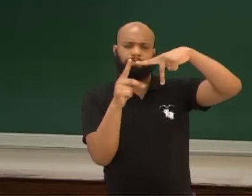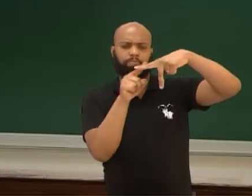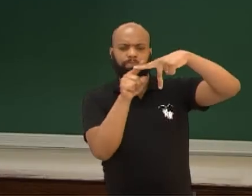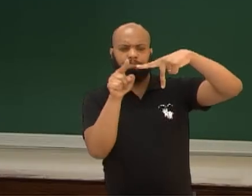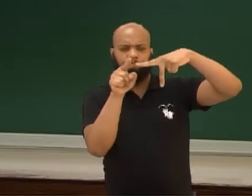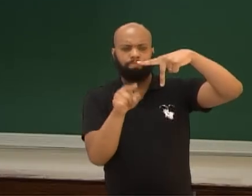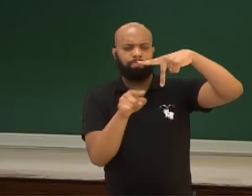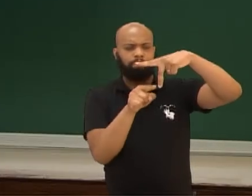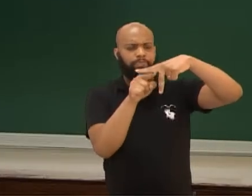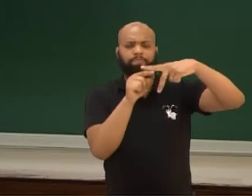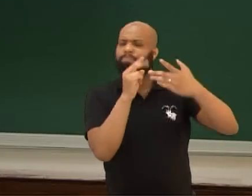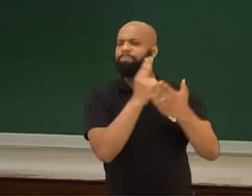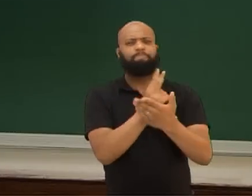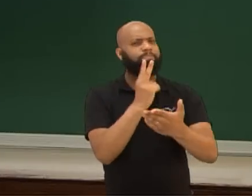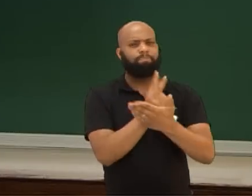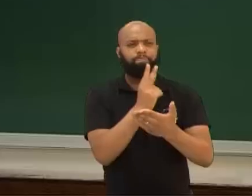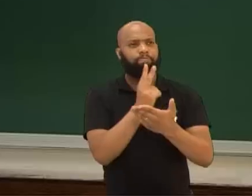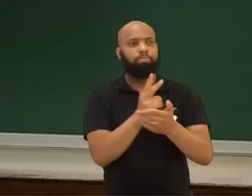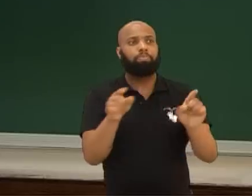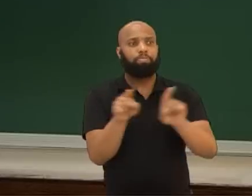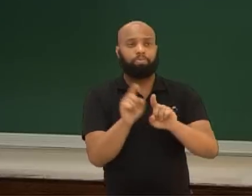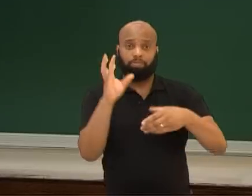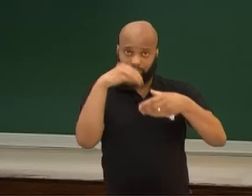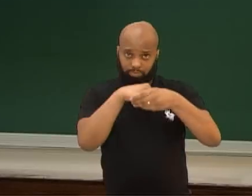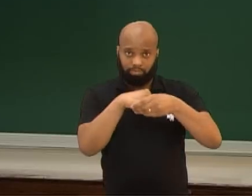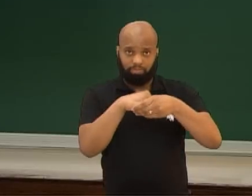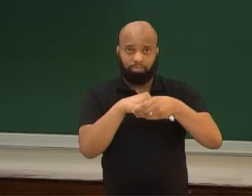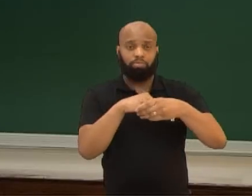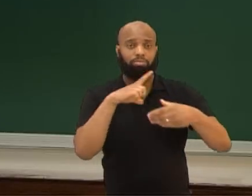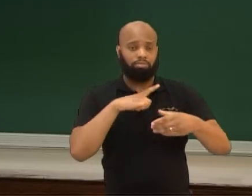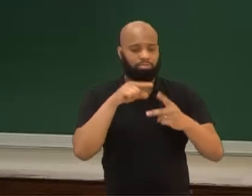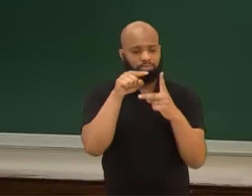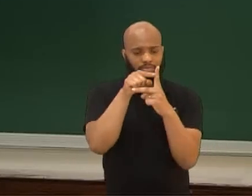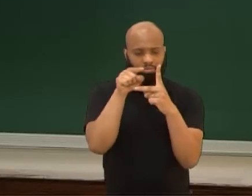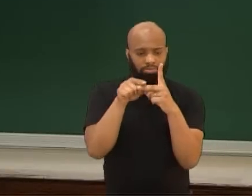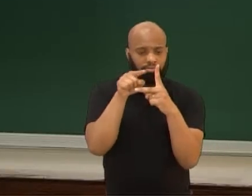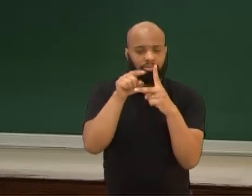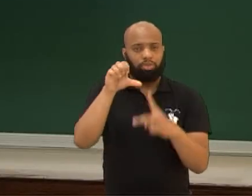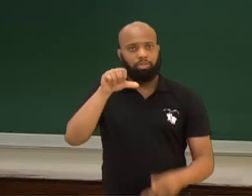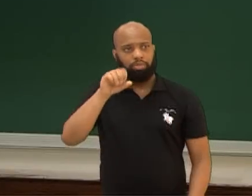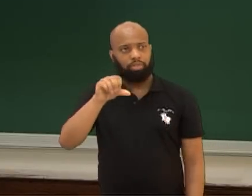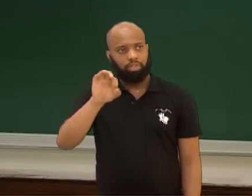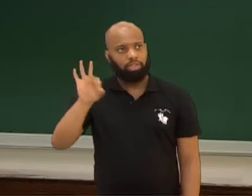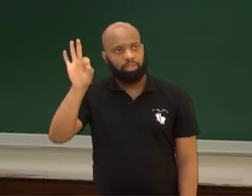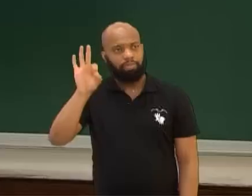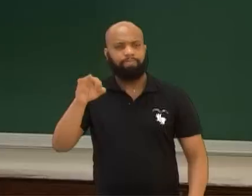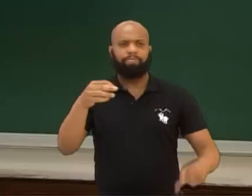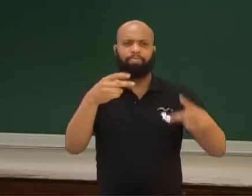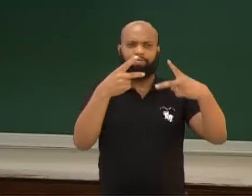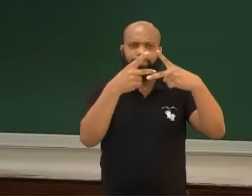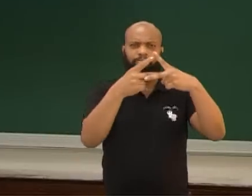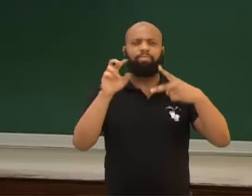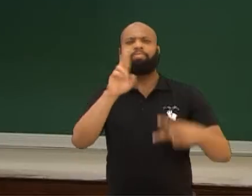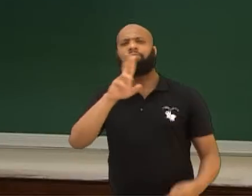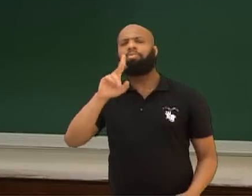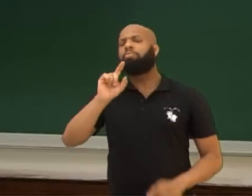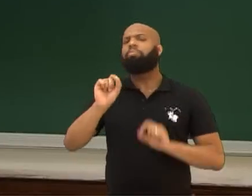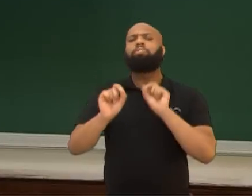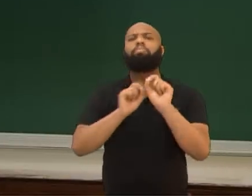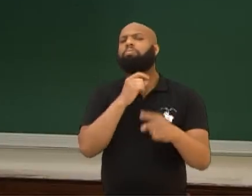mesma medida e os 4 ângulos são retos. Por que esse triângulo aqui não é? Porque ele não é equilátero, esse aqui é um